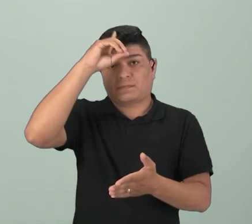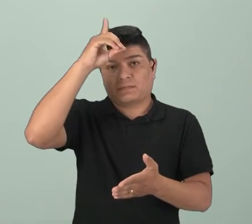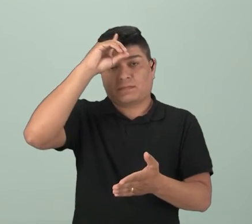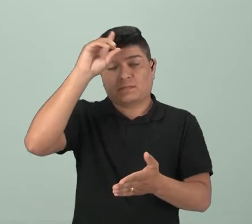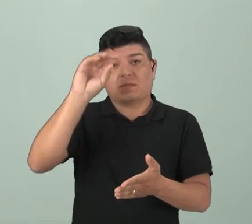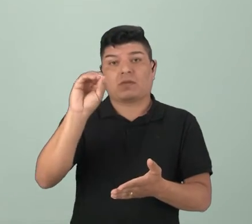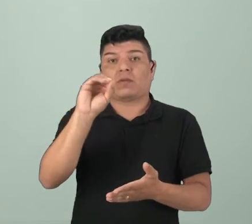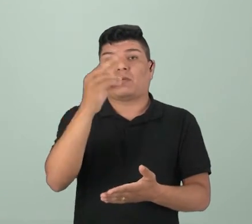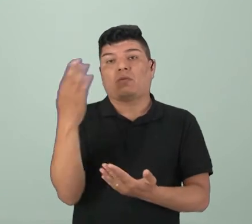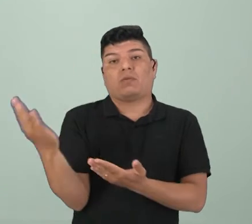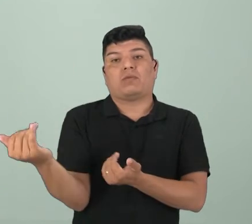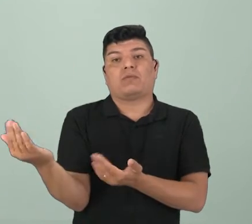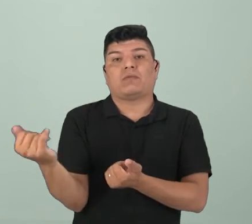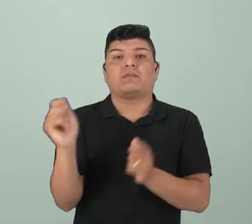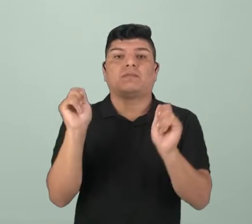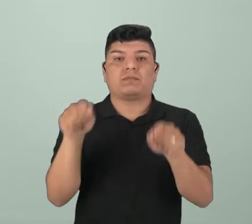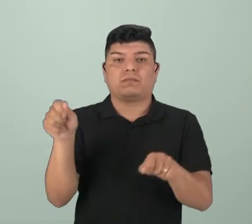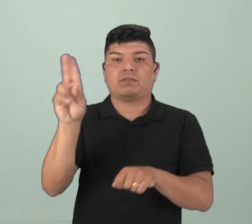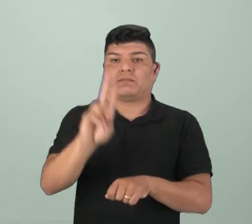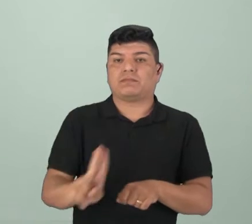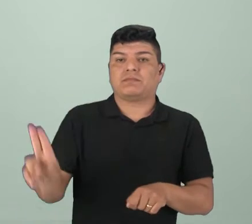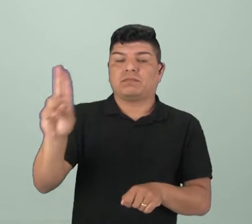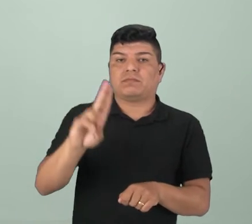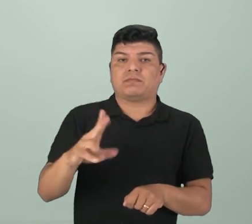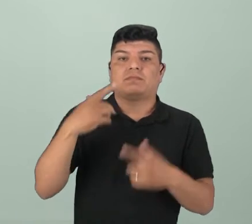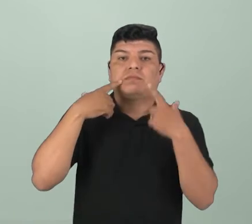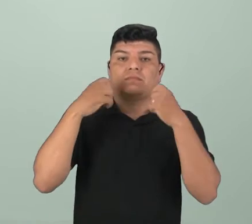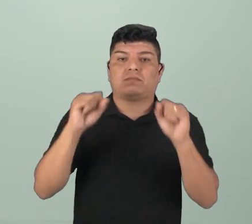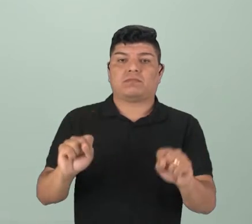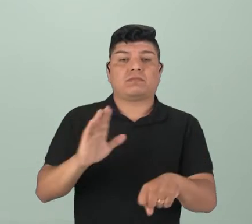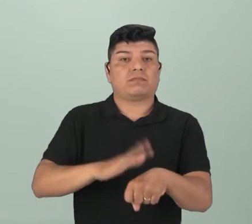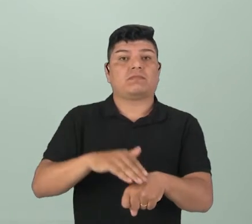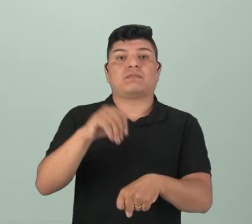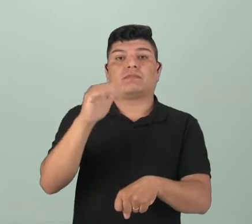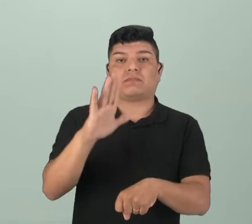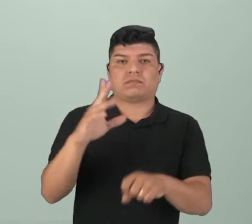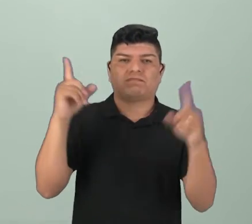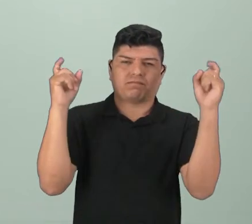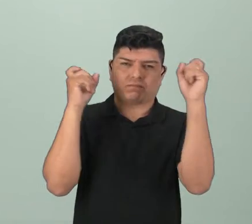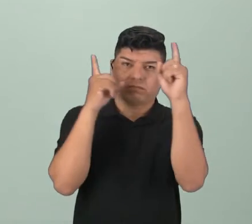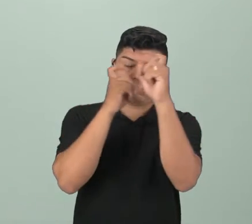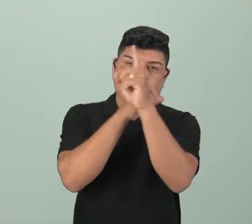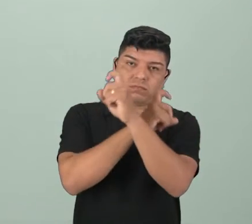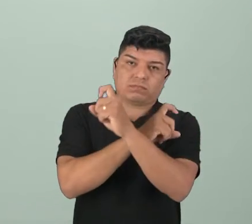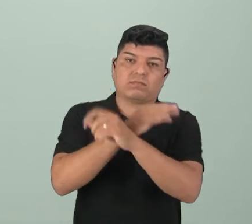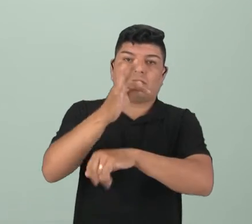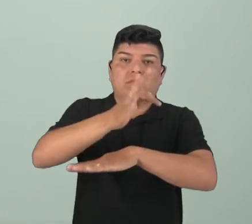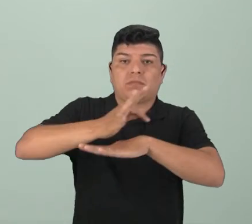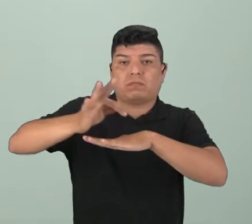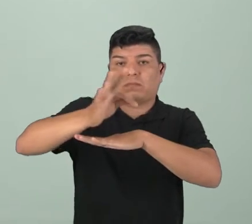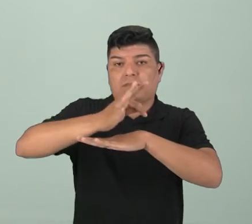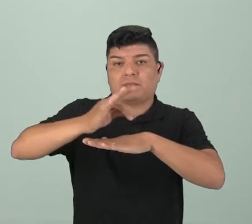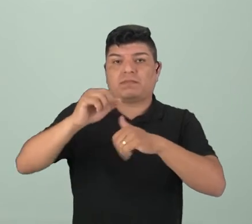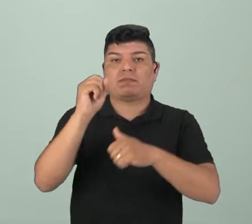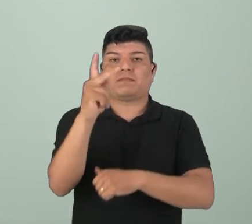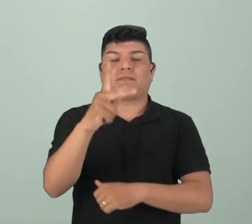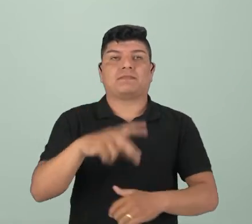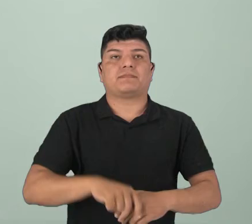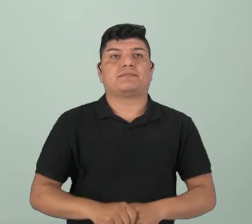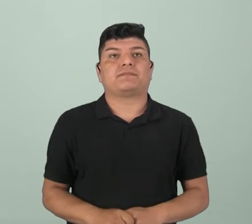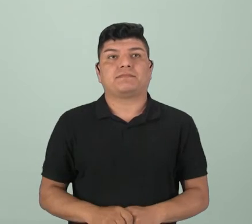adulto ou jovem, você já pode utilizar uma linguagem já mais difícil, ali, mais formal, tá certo?